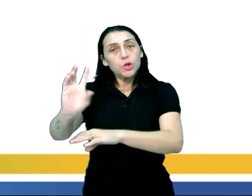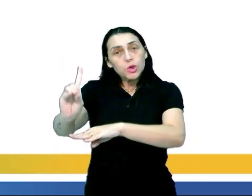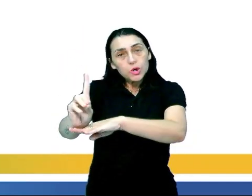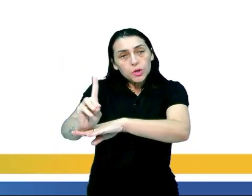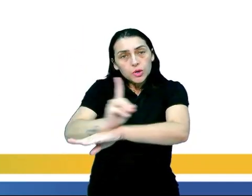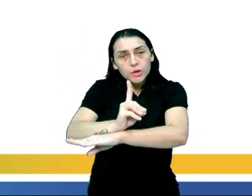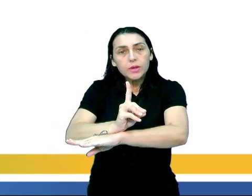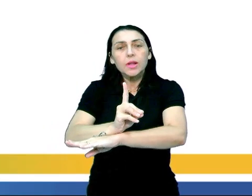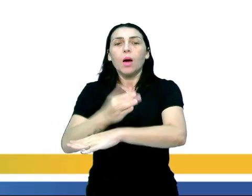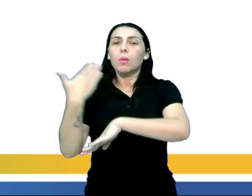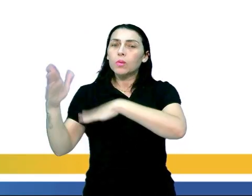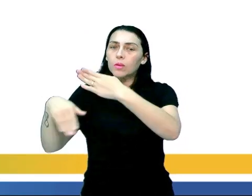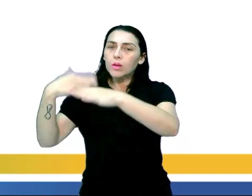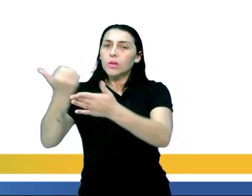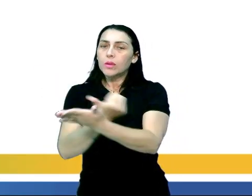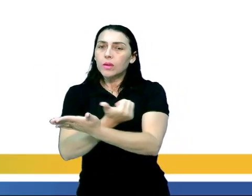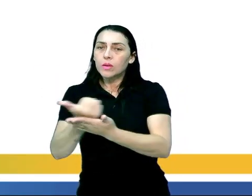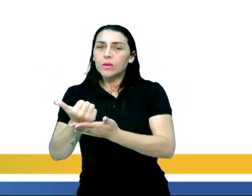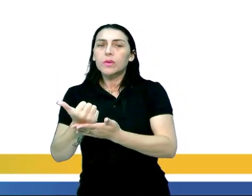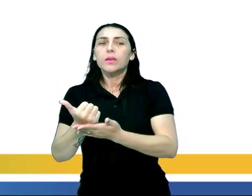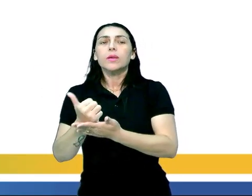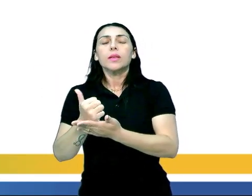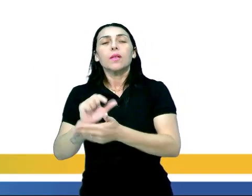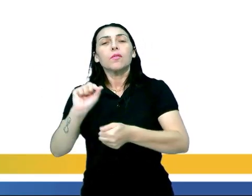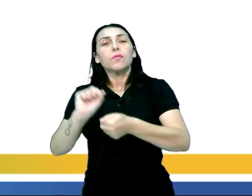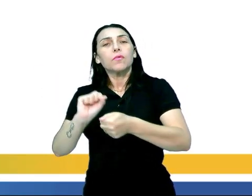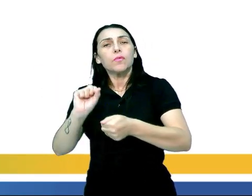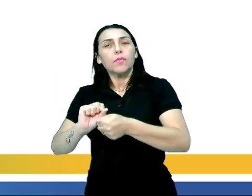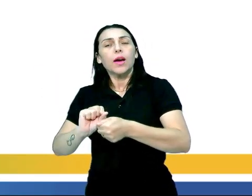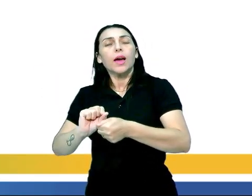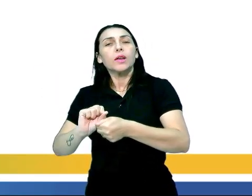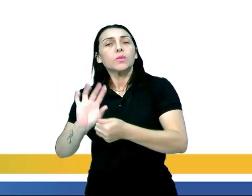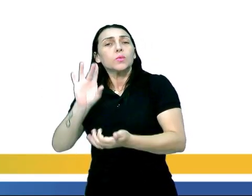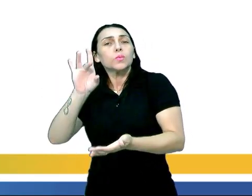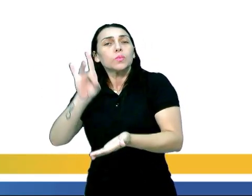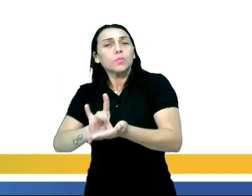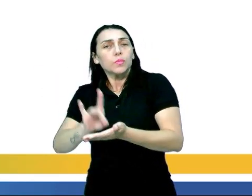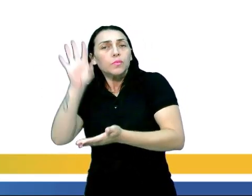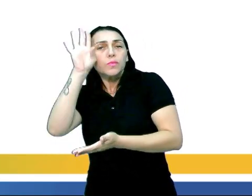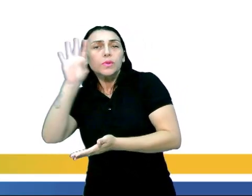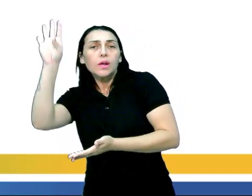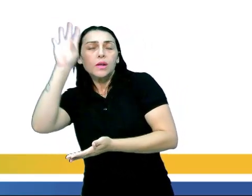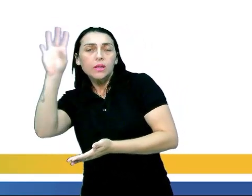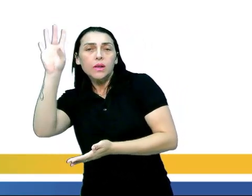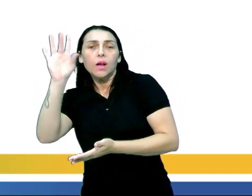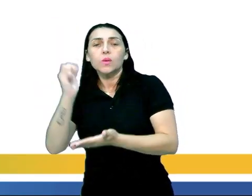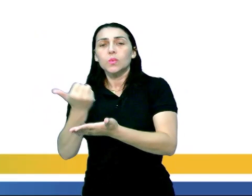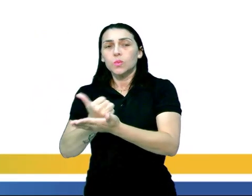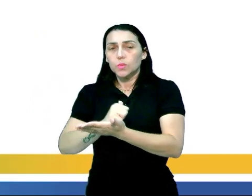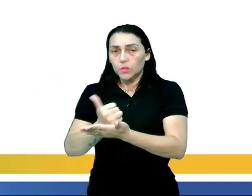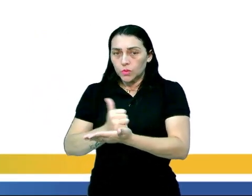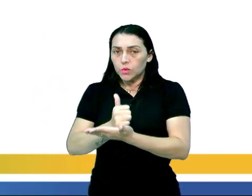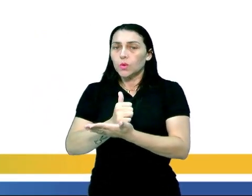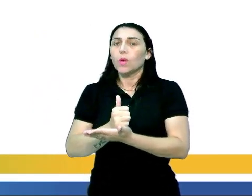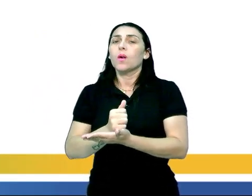digital para o desenvolvimento de ações que simulam ou não o real. Os jogos eletrônicos são uma ferramenta importante